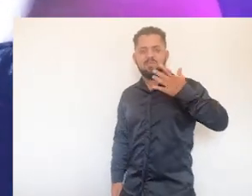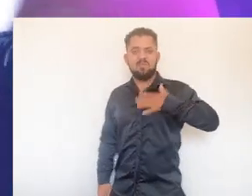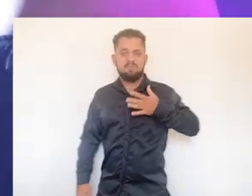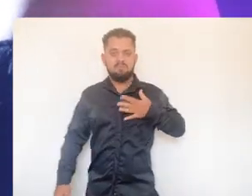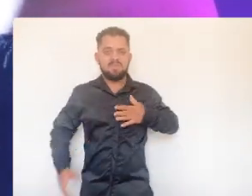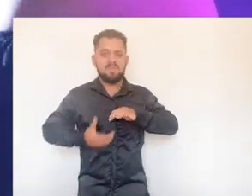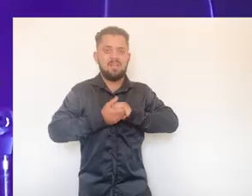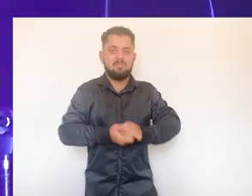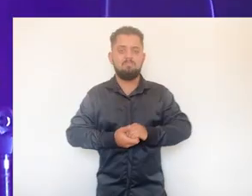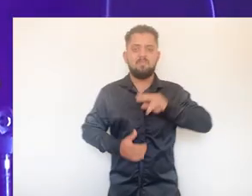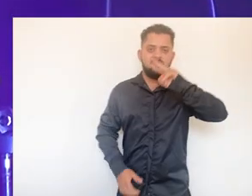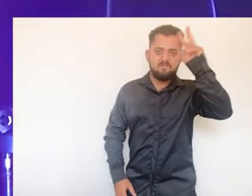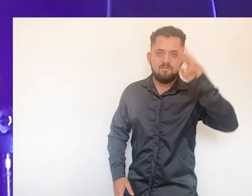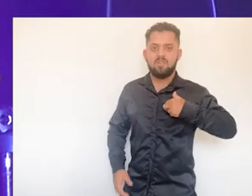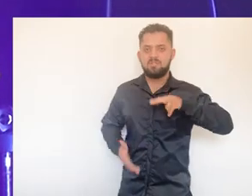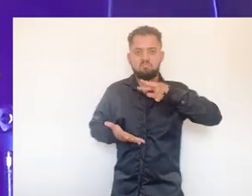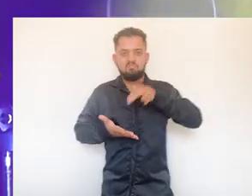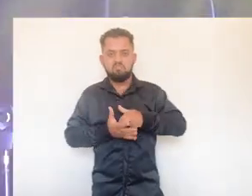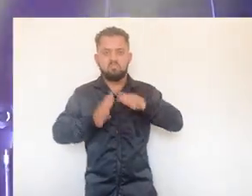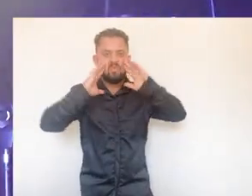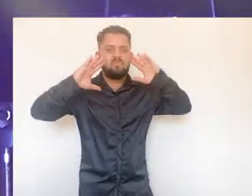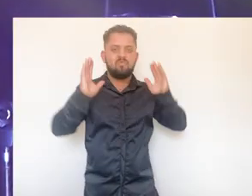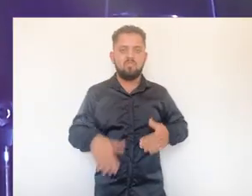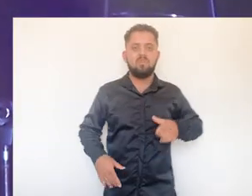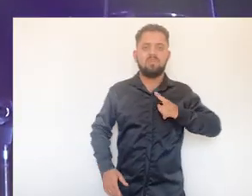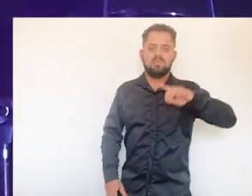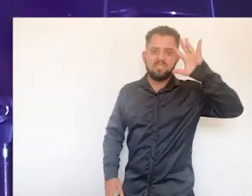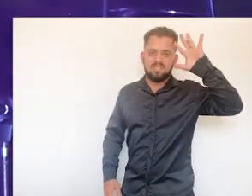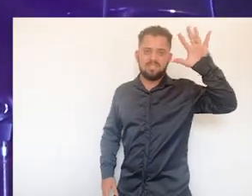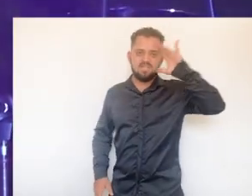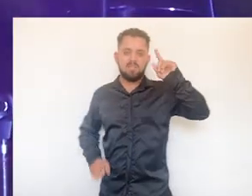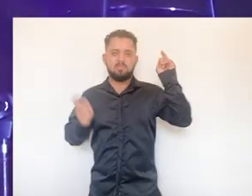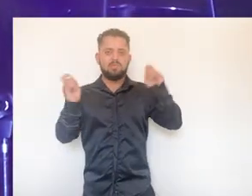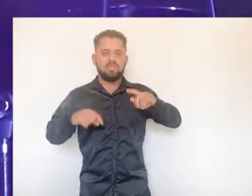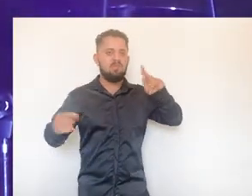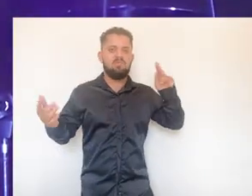canção. Minha mão segura, firme, meu pés firma no chão, meu olho sempre cerrado, premonição,